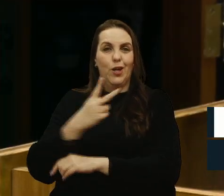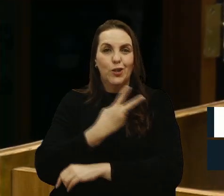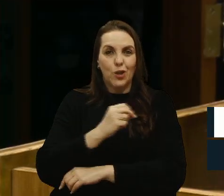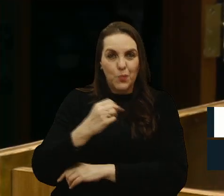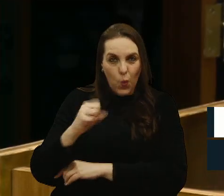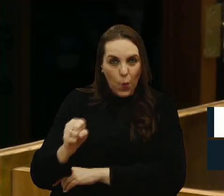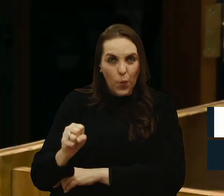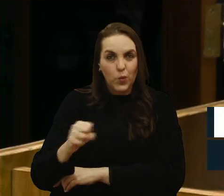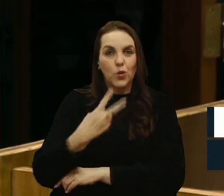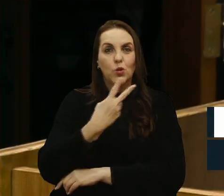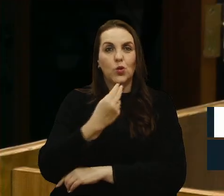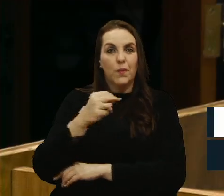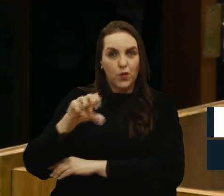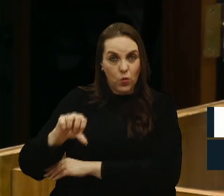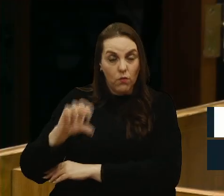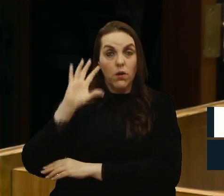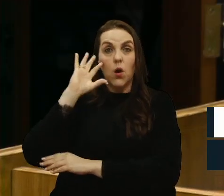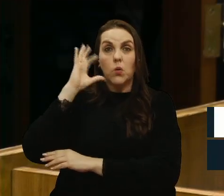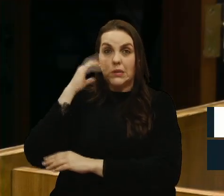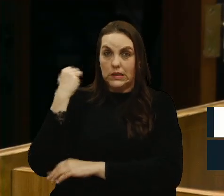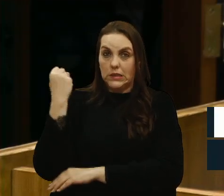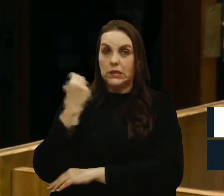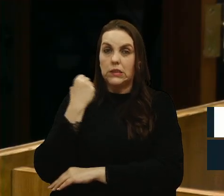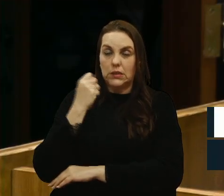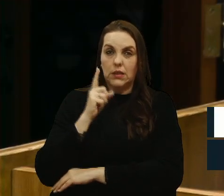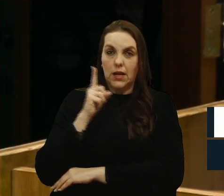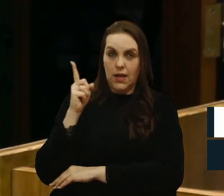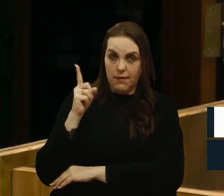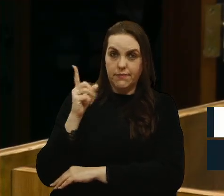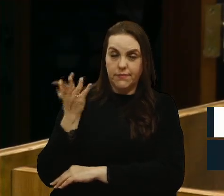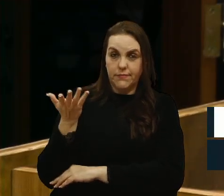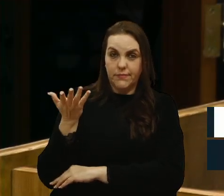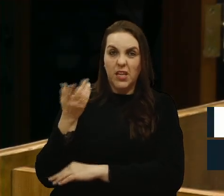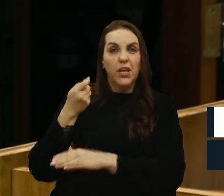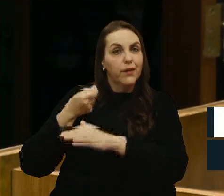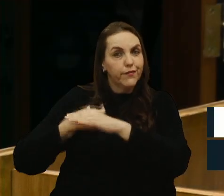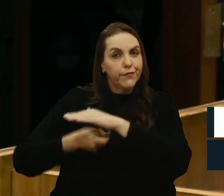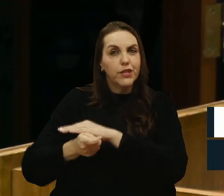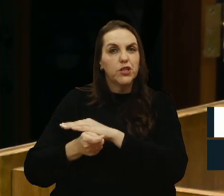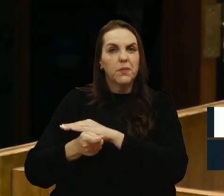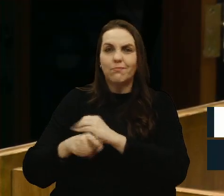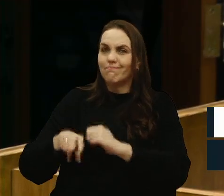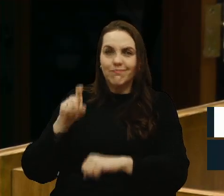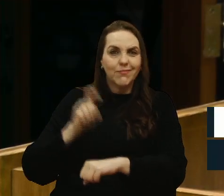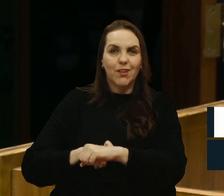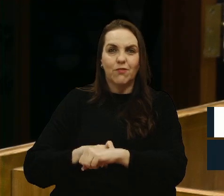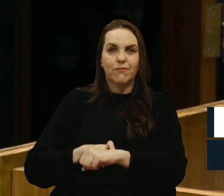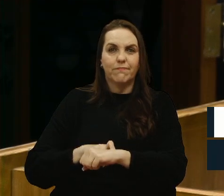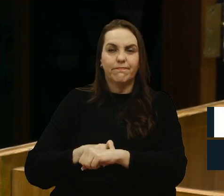teve um evento climático lá, investiram de imediato.